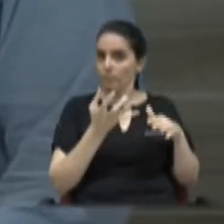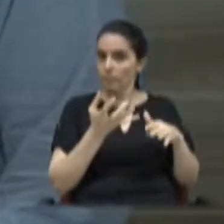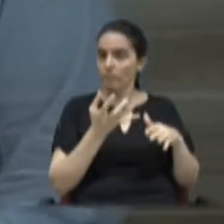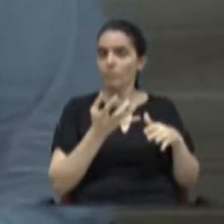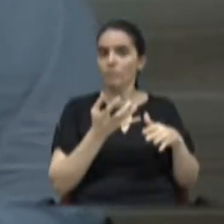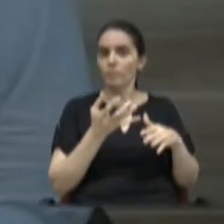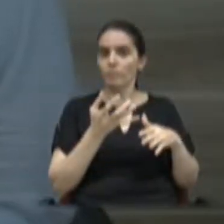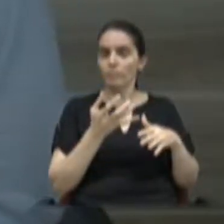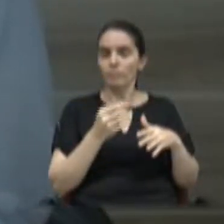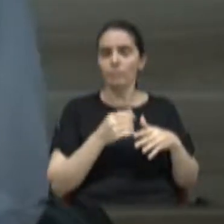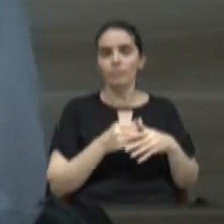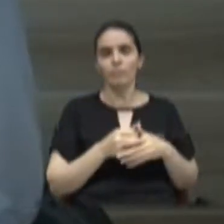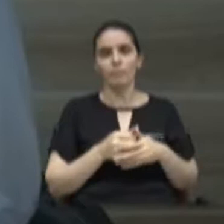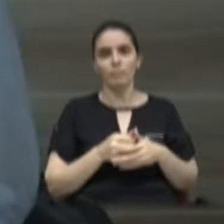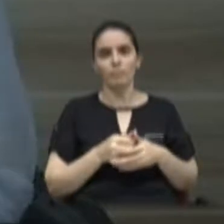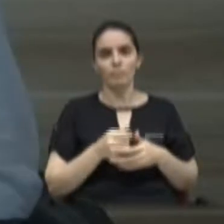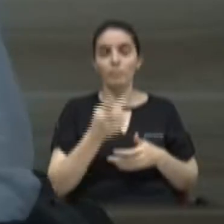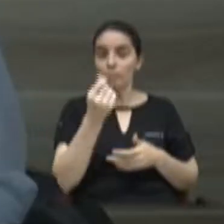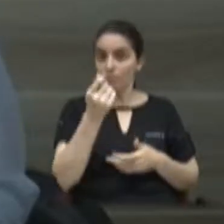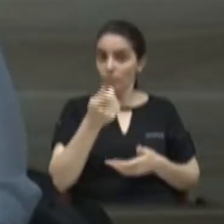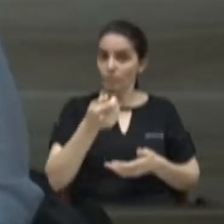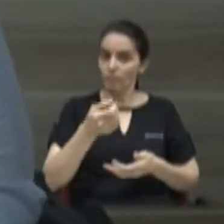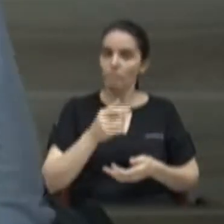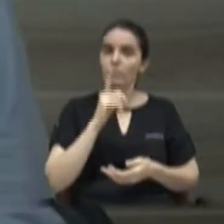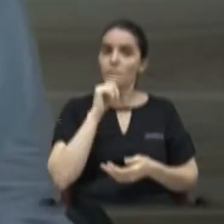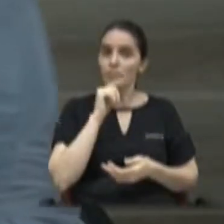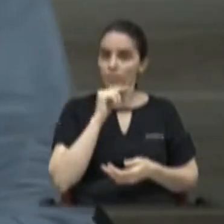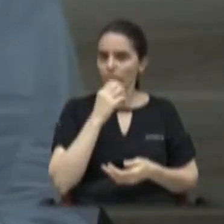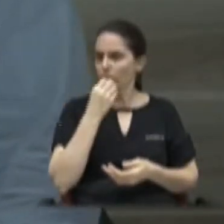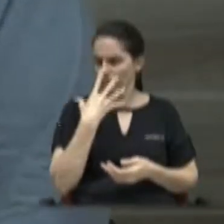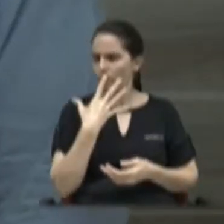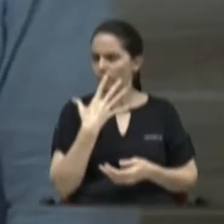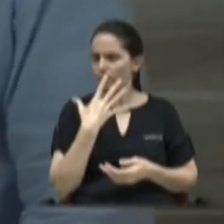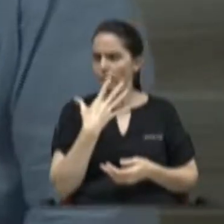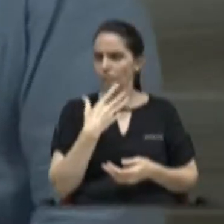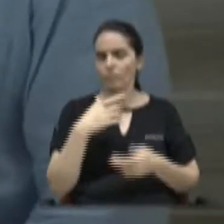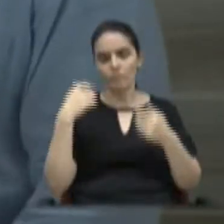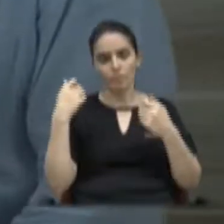cobrança justa aqui na cidade. A água nossa é boa, ninguém reclama.